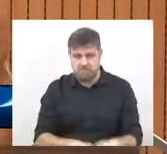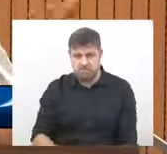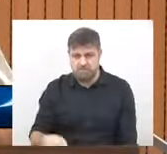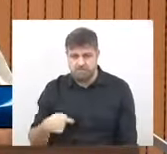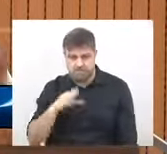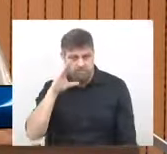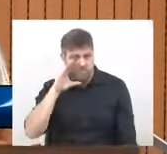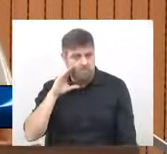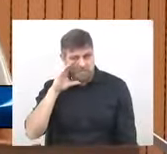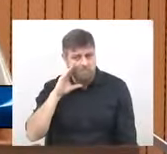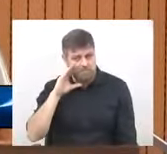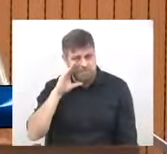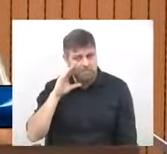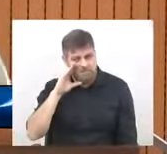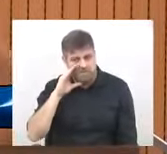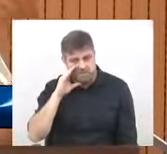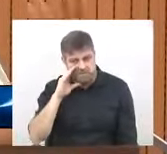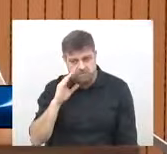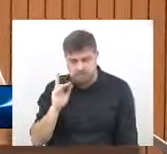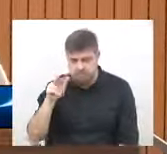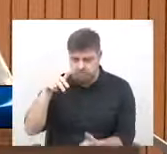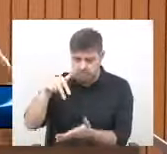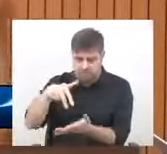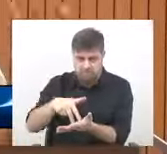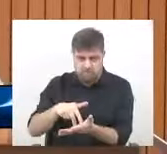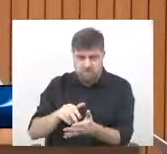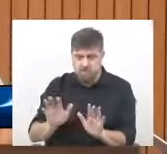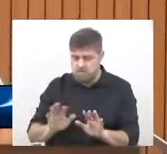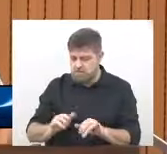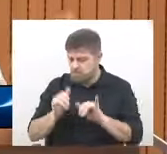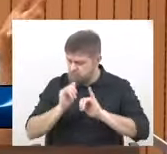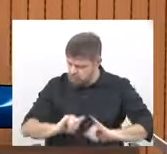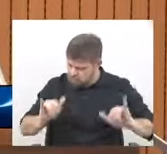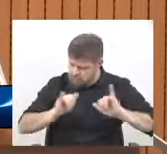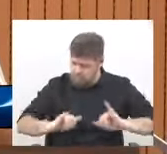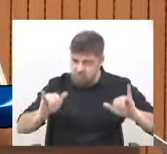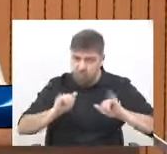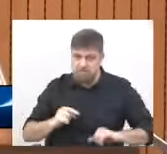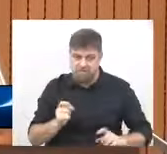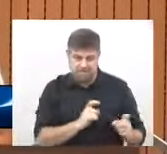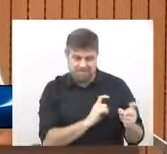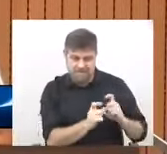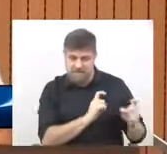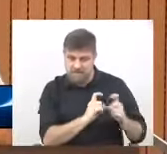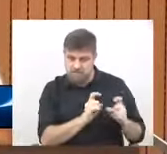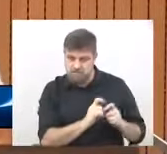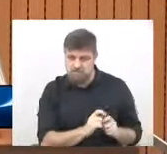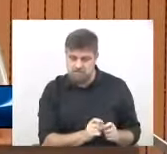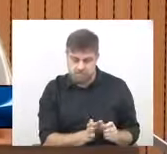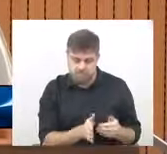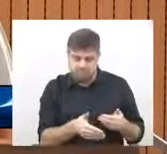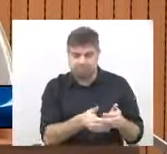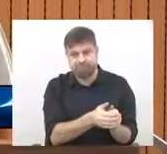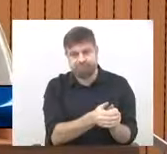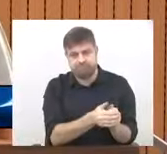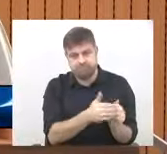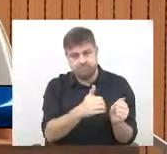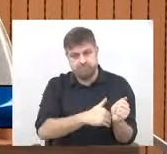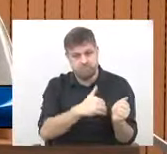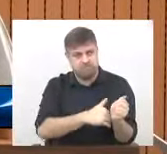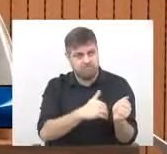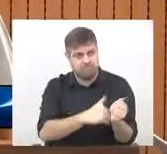vereador Cirilo disse aqui que daria a maior publicidade, mas que as reuniões deliberativas seriam nesse modelo.